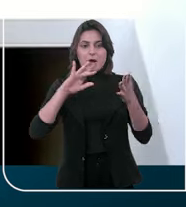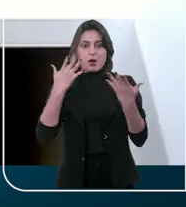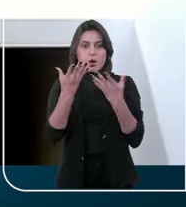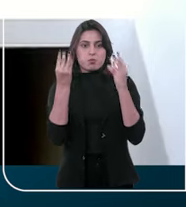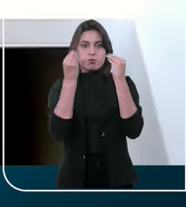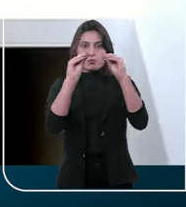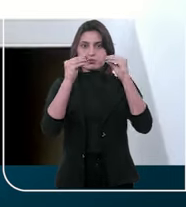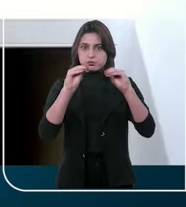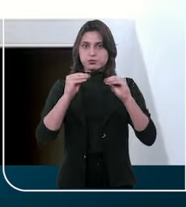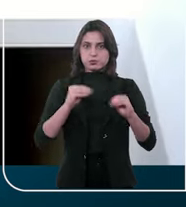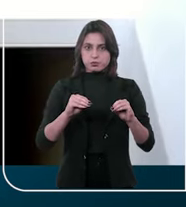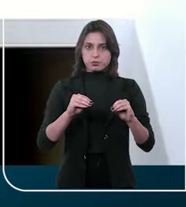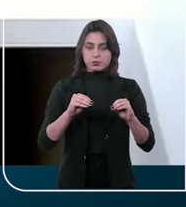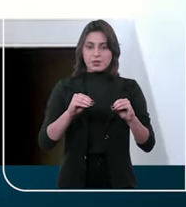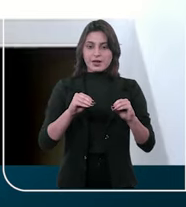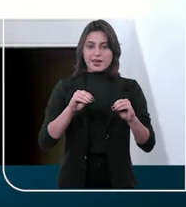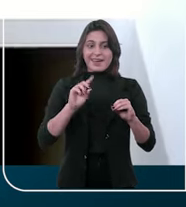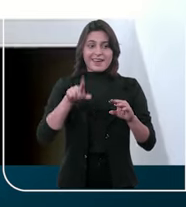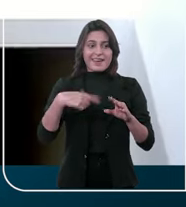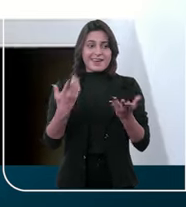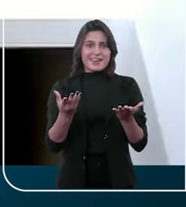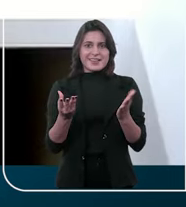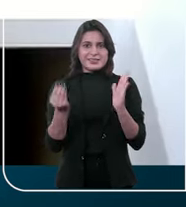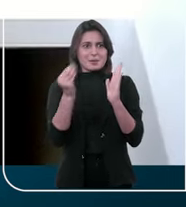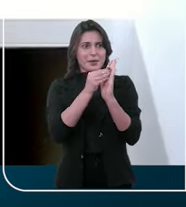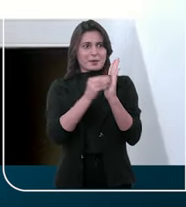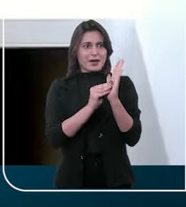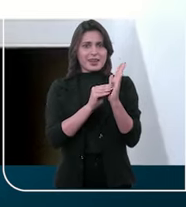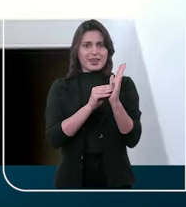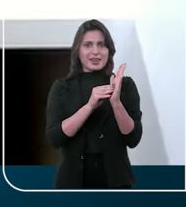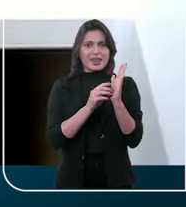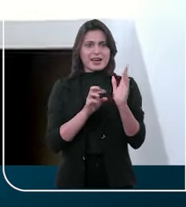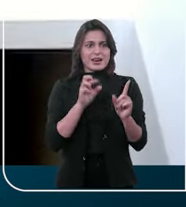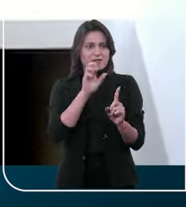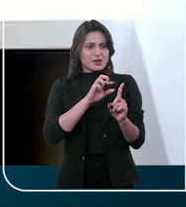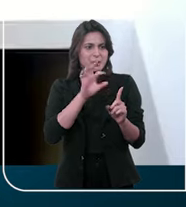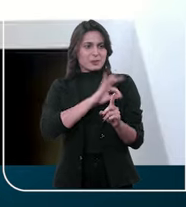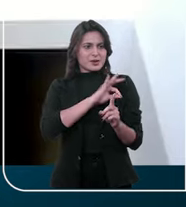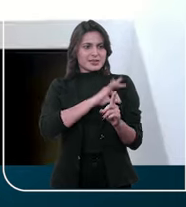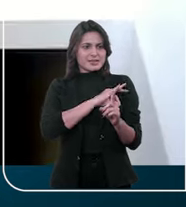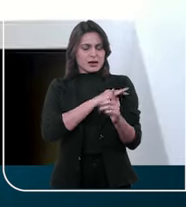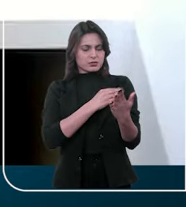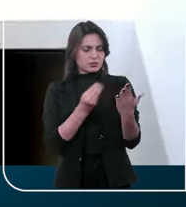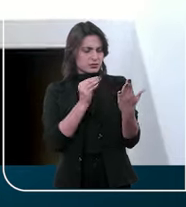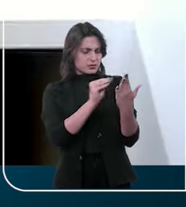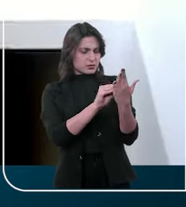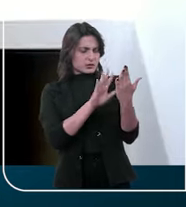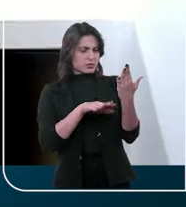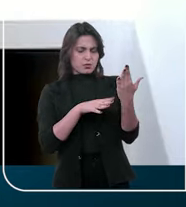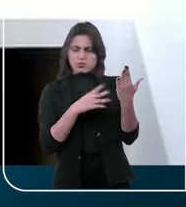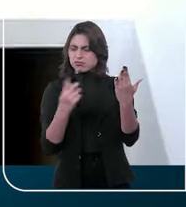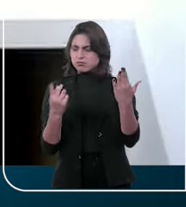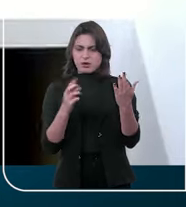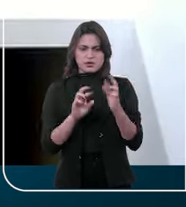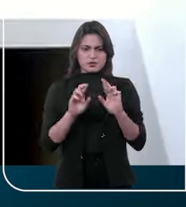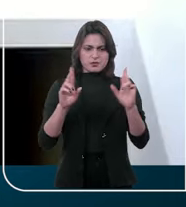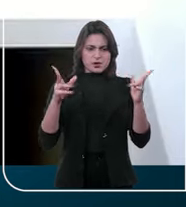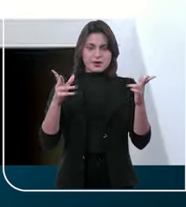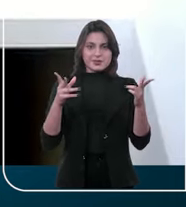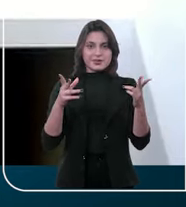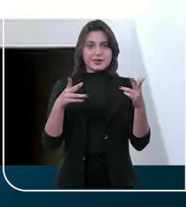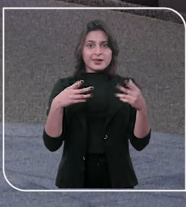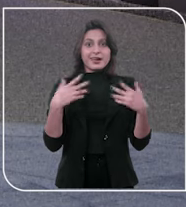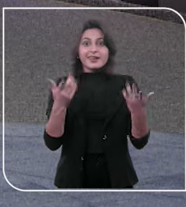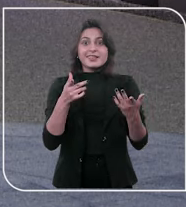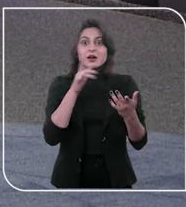constam nem mesmo do inquérito policial. Ou seja, a gente tem fake news até mesmo na apuração de crimes, né? E essa exploração